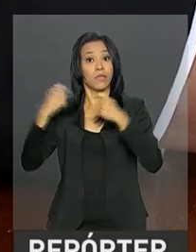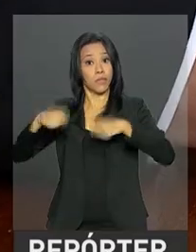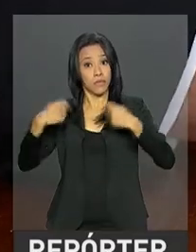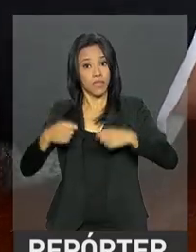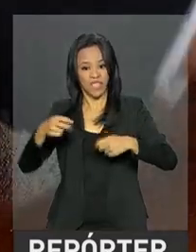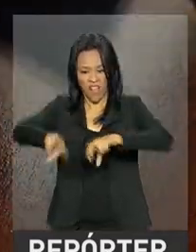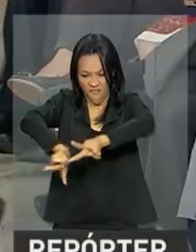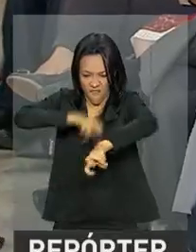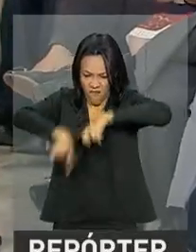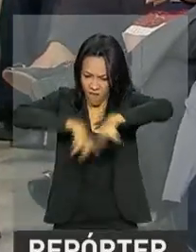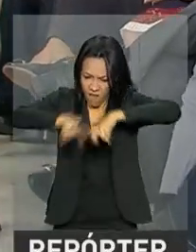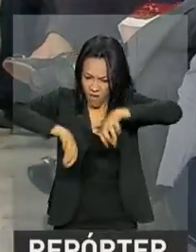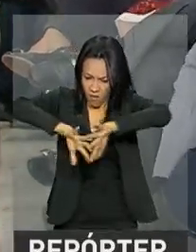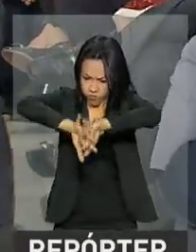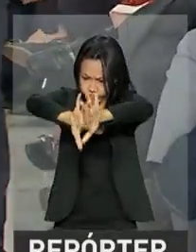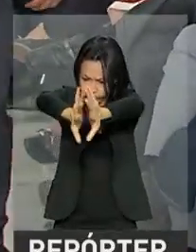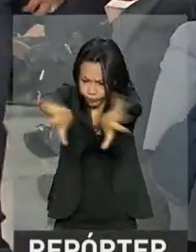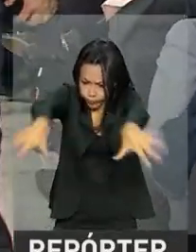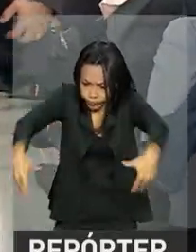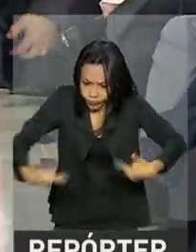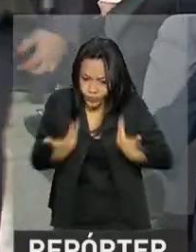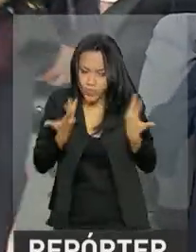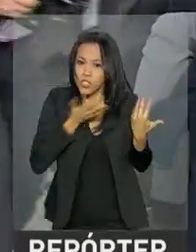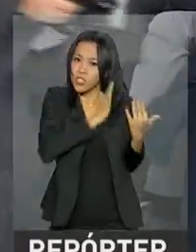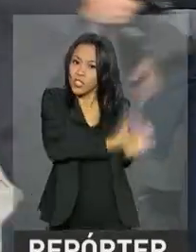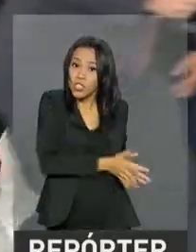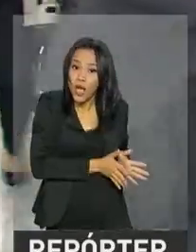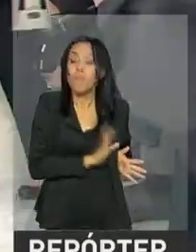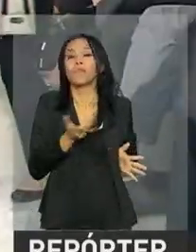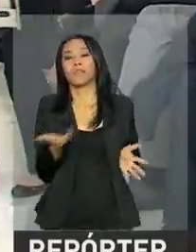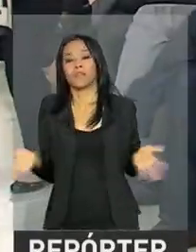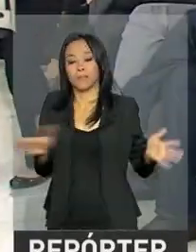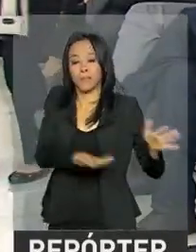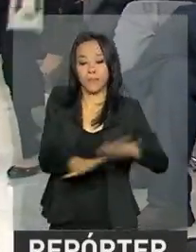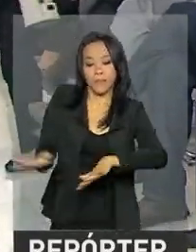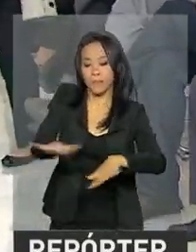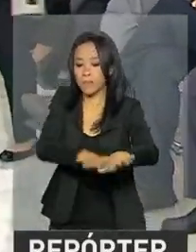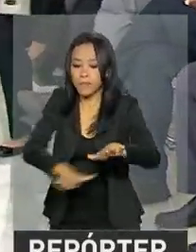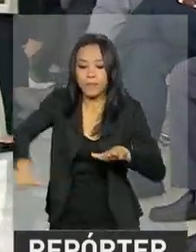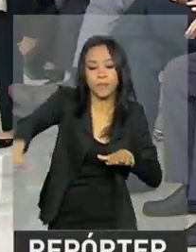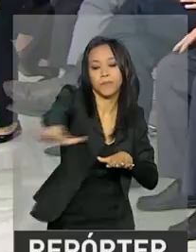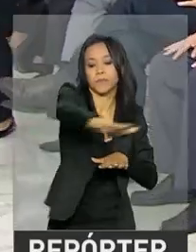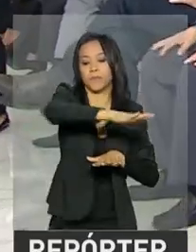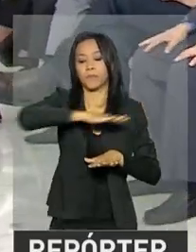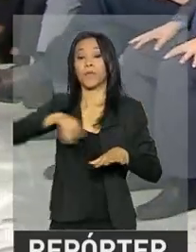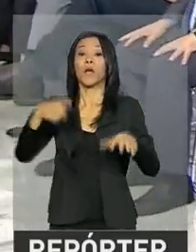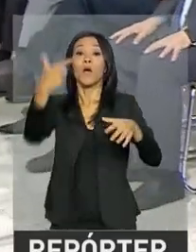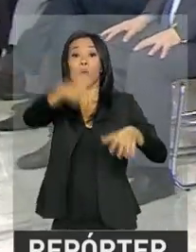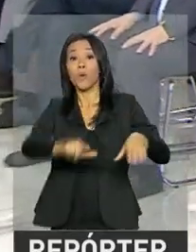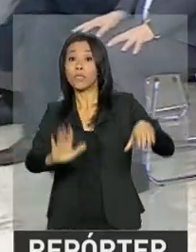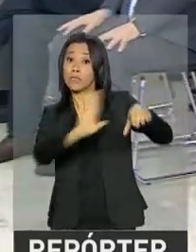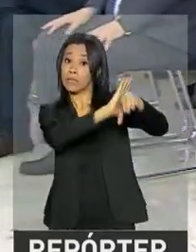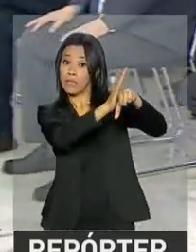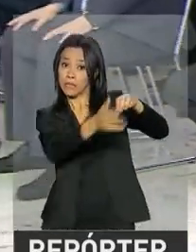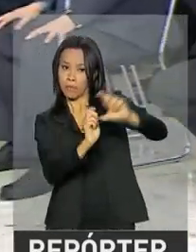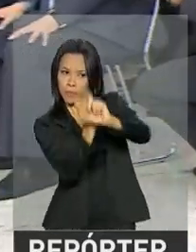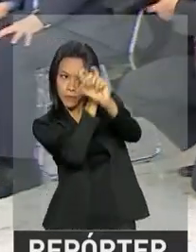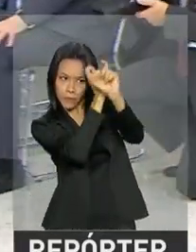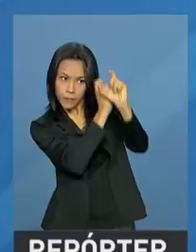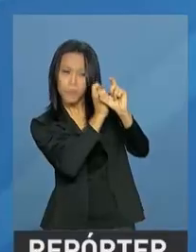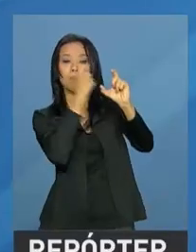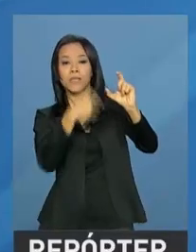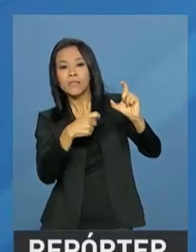degradadas e será obrigatória a execução de um plano de fechamento de mina que passa a ser uma atividade do